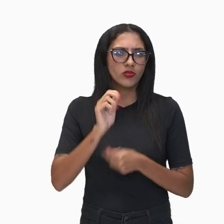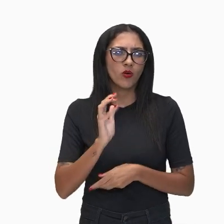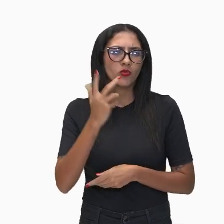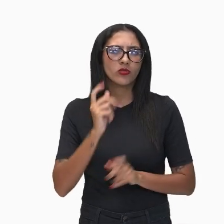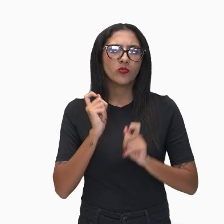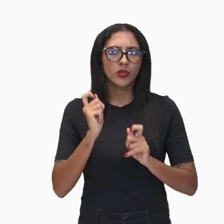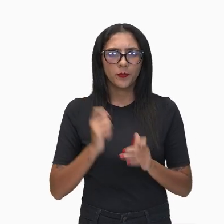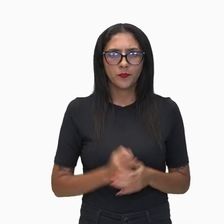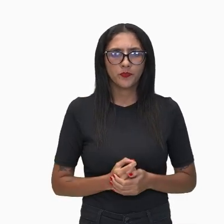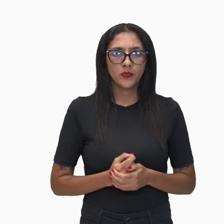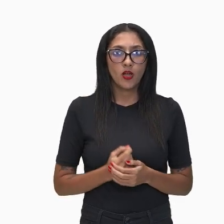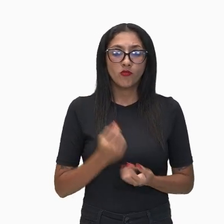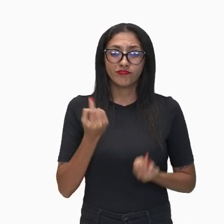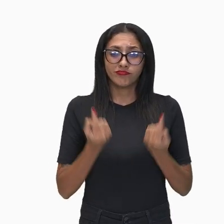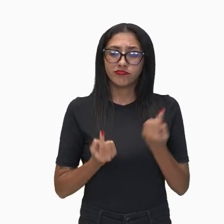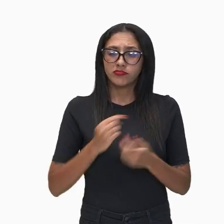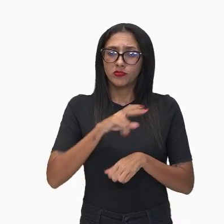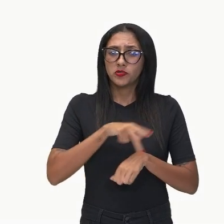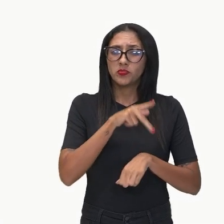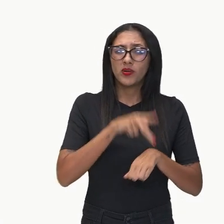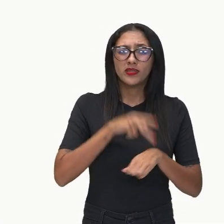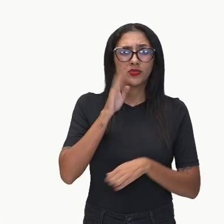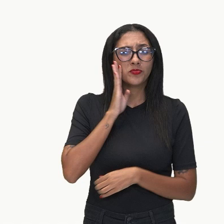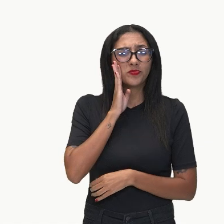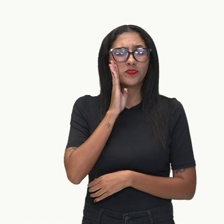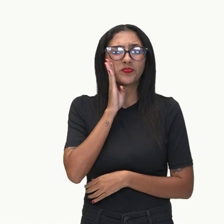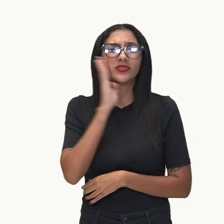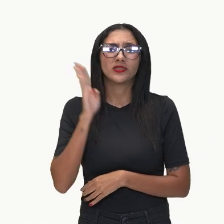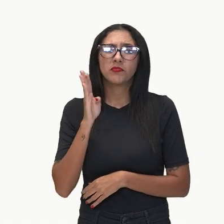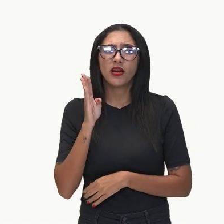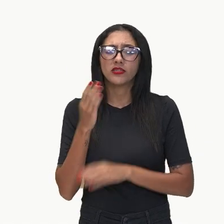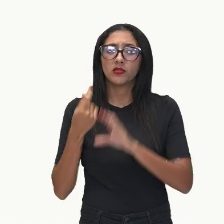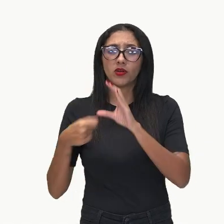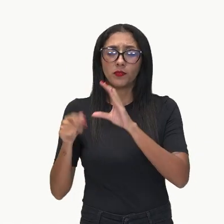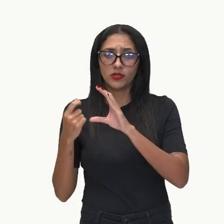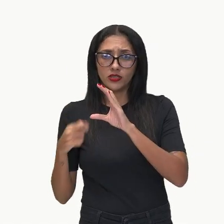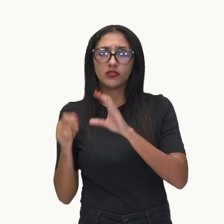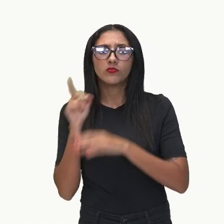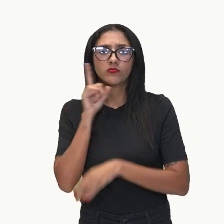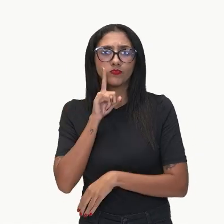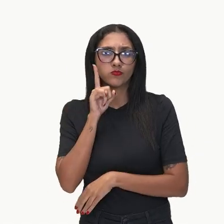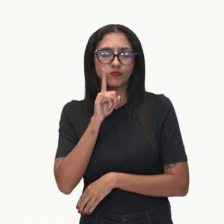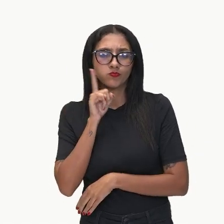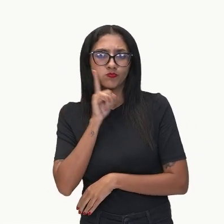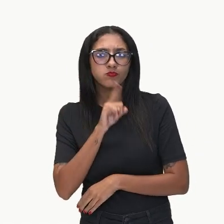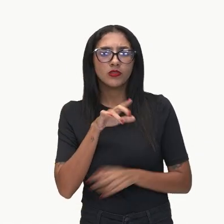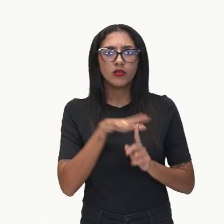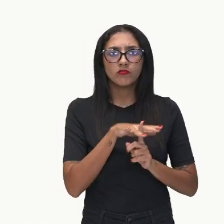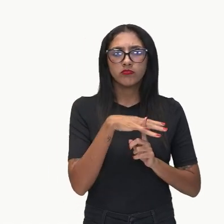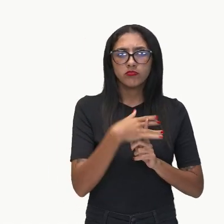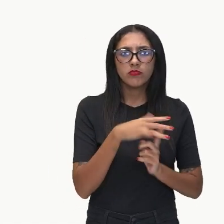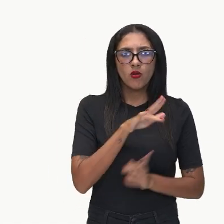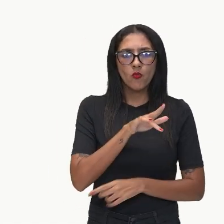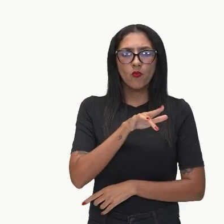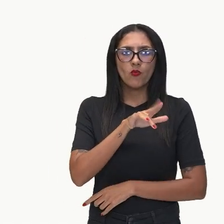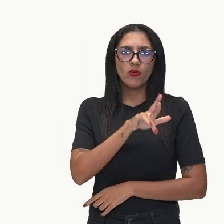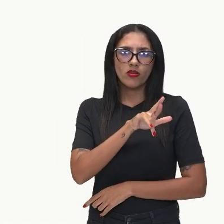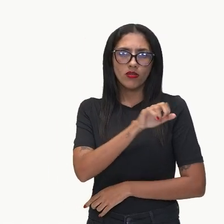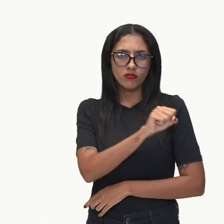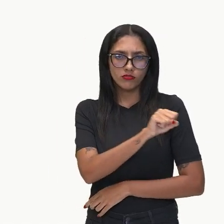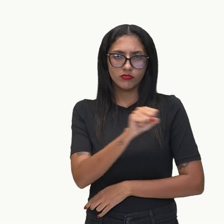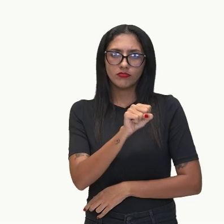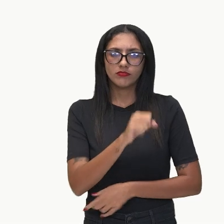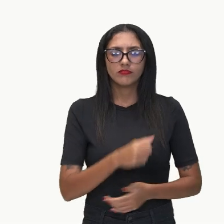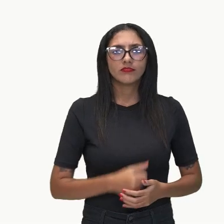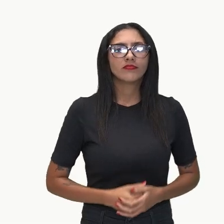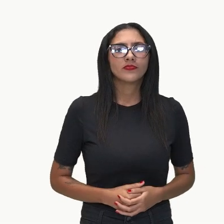duas superpotências que representavam o capitalismo e socialismo, que eram Estados Unidos e União Soviética.